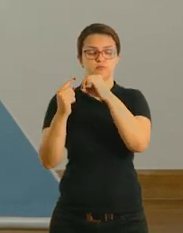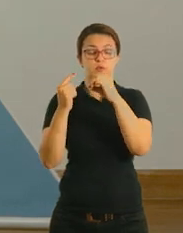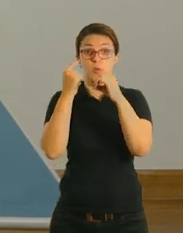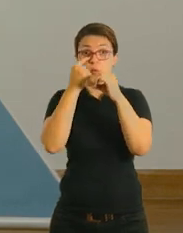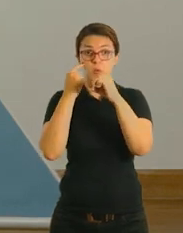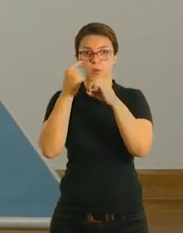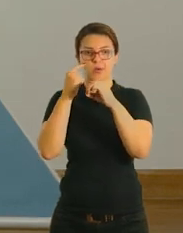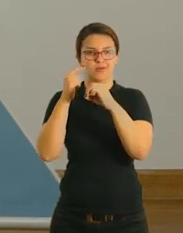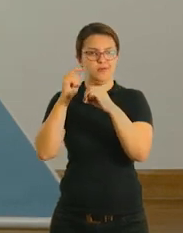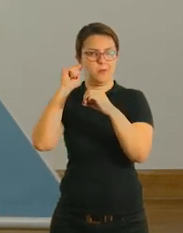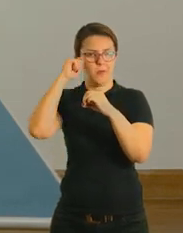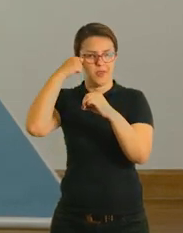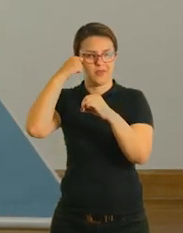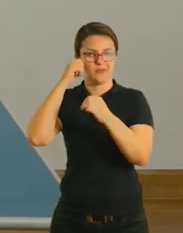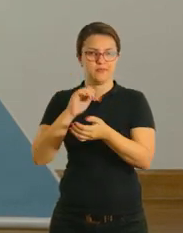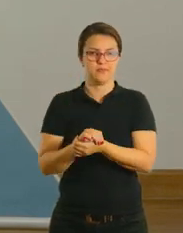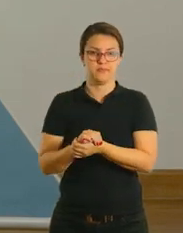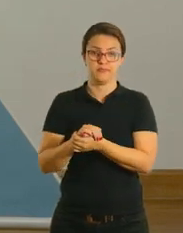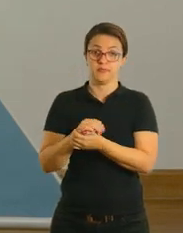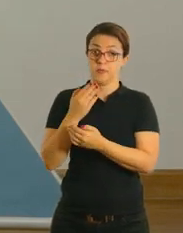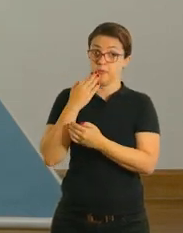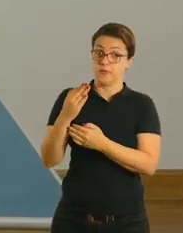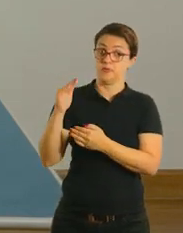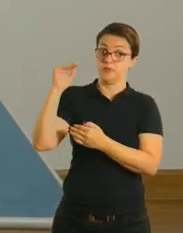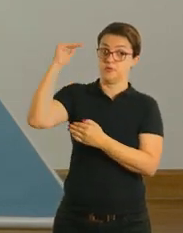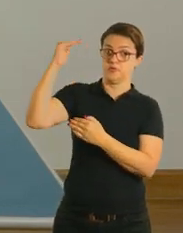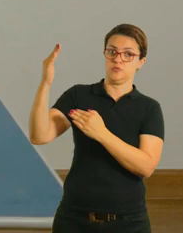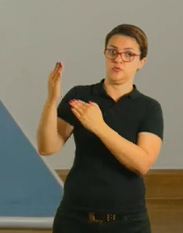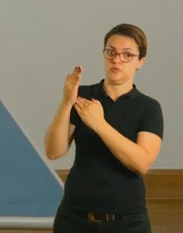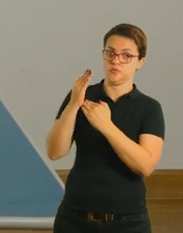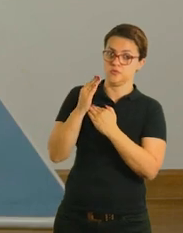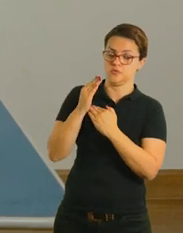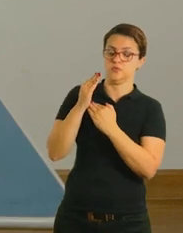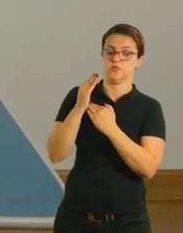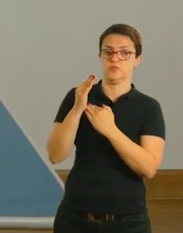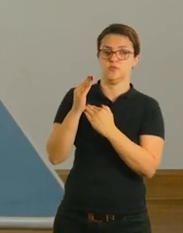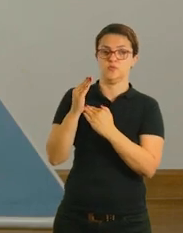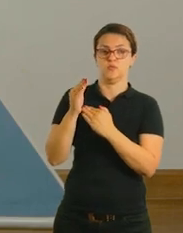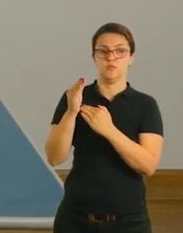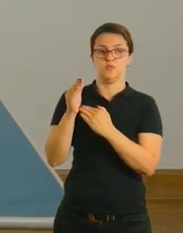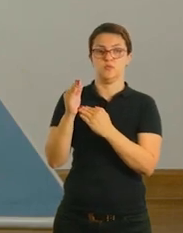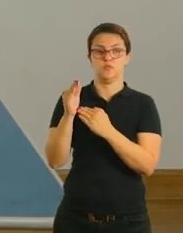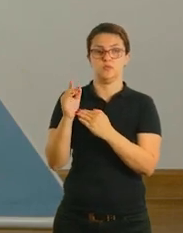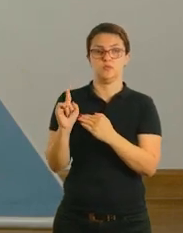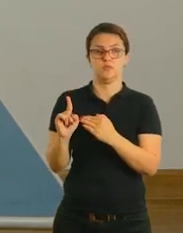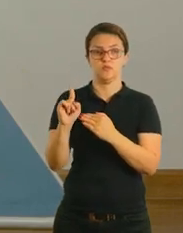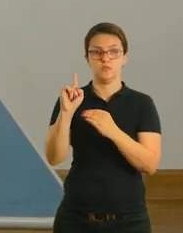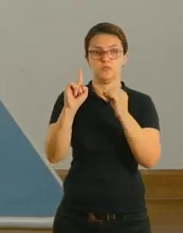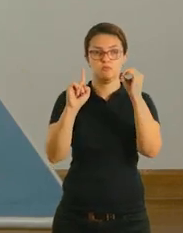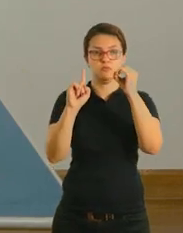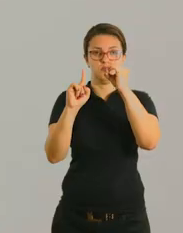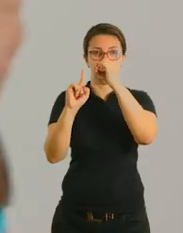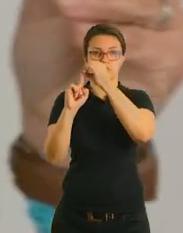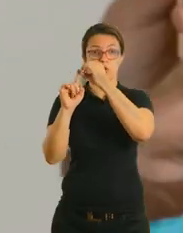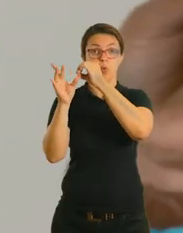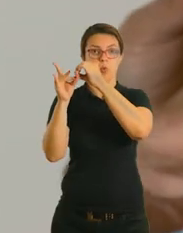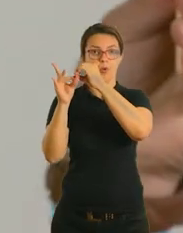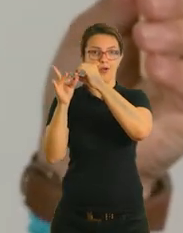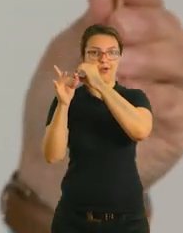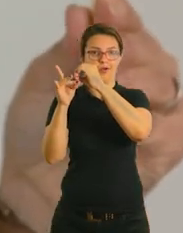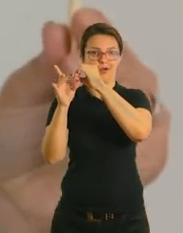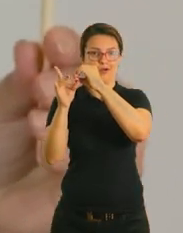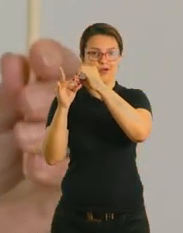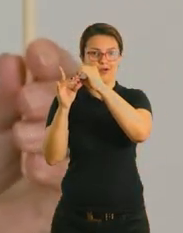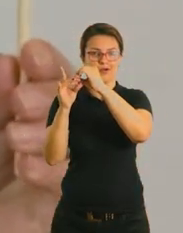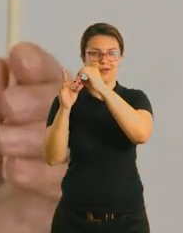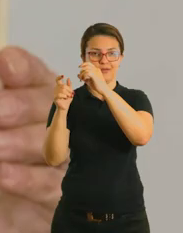preto. Com a ajuda de um adulto, peça para colar o palito de churrasco, ficando assim. E aí é